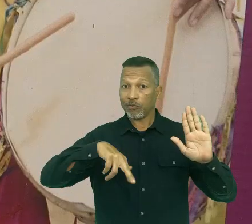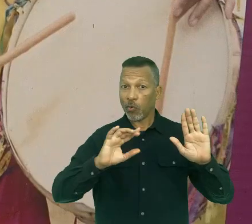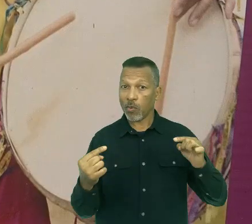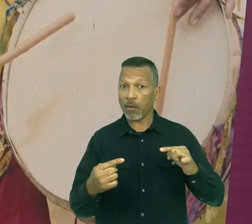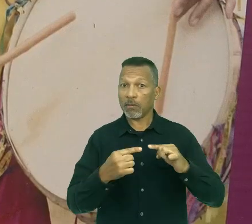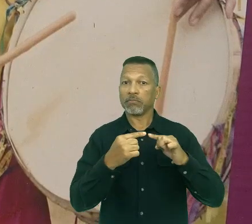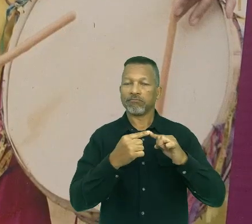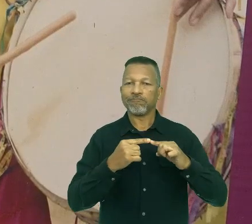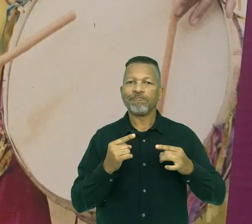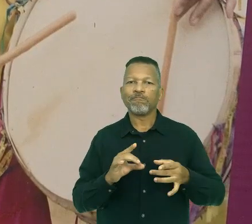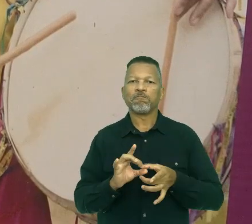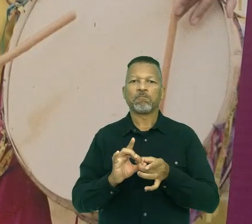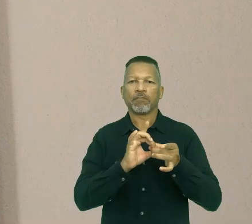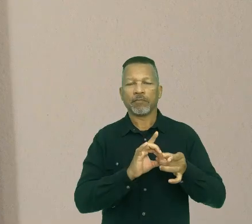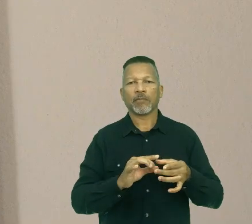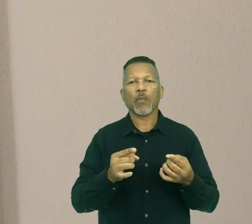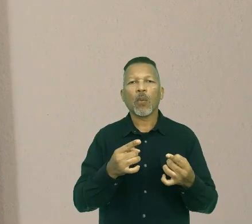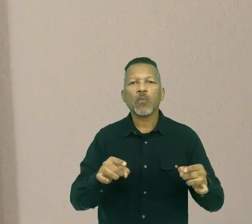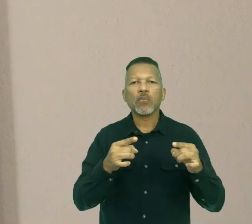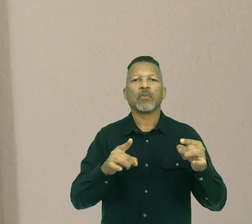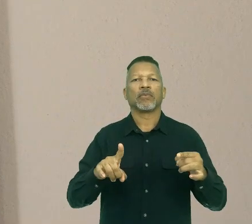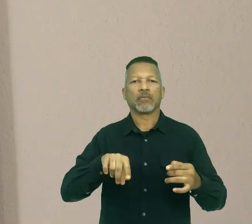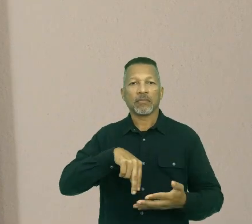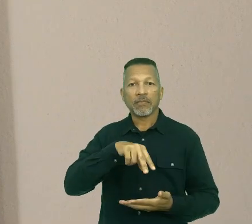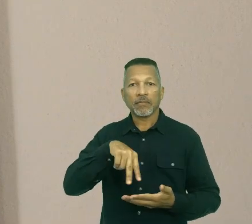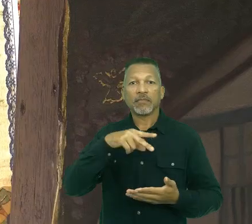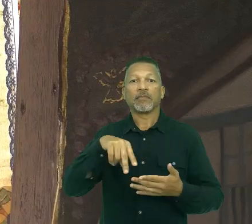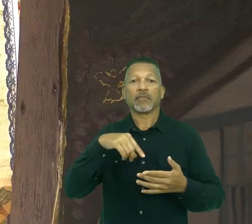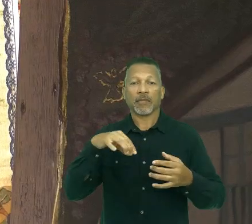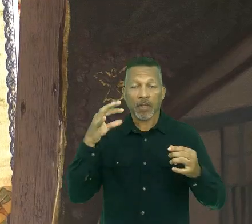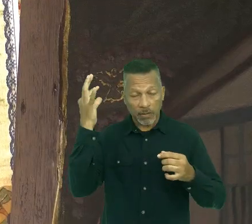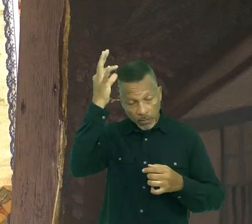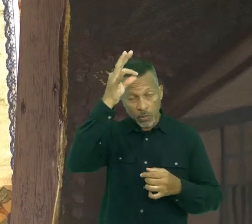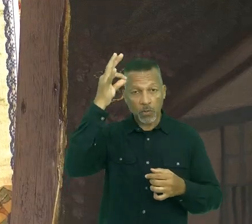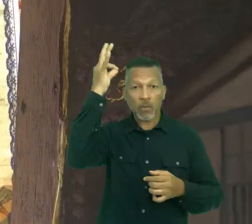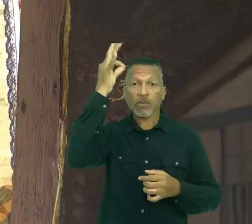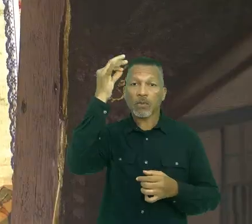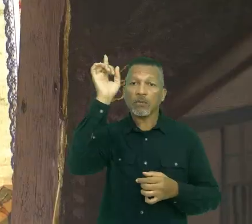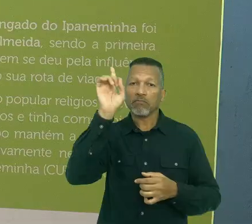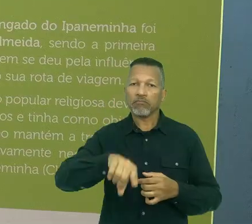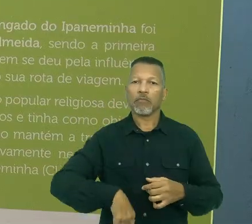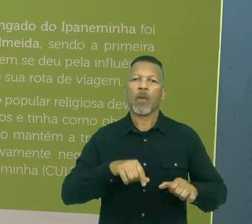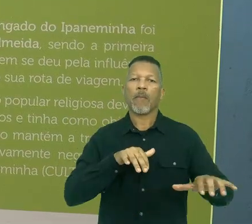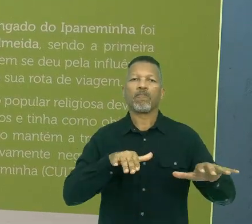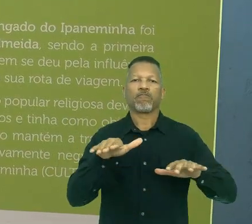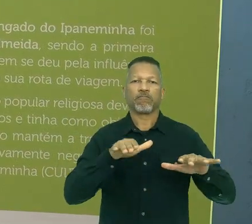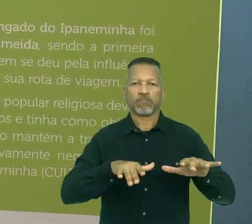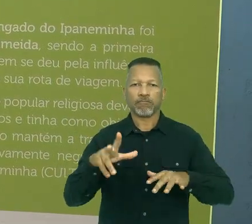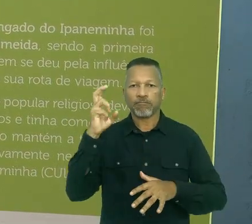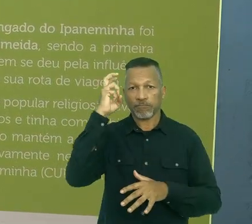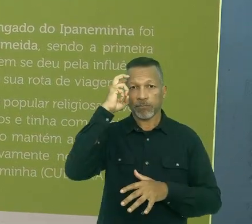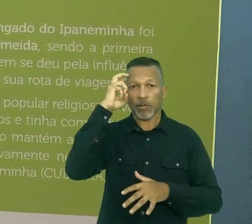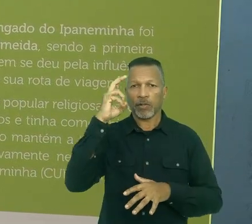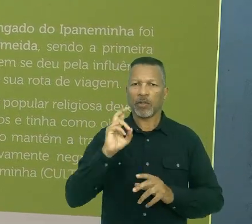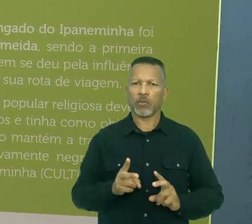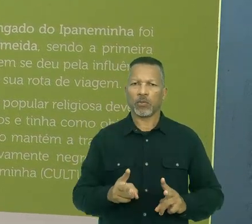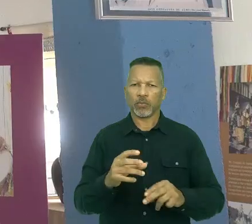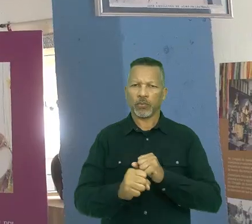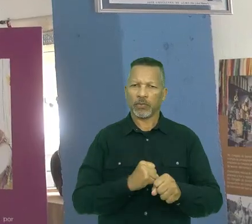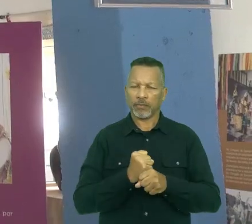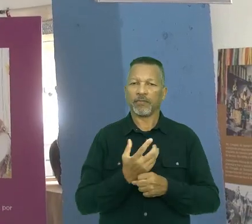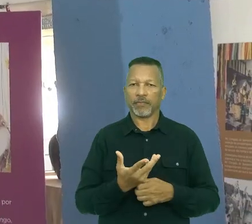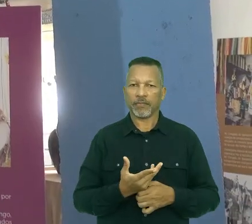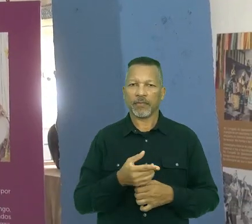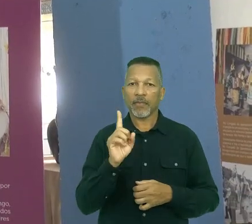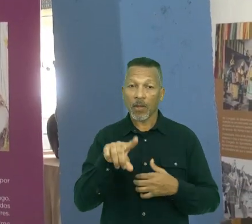religiosas, unindo música, dança e espiritualidade em uma manifestação cultural que resiste ao tempo.